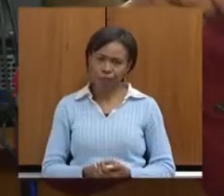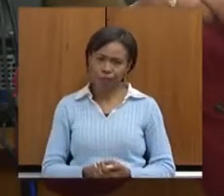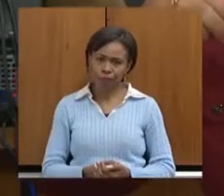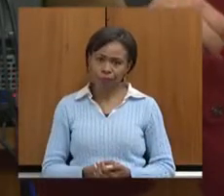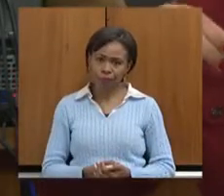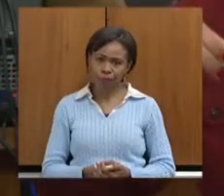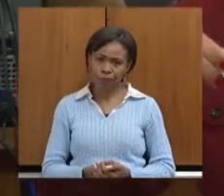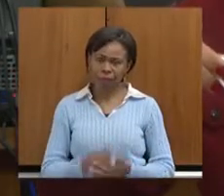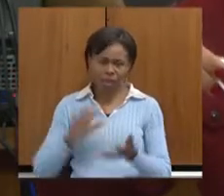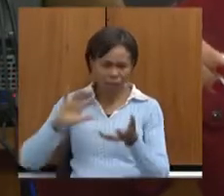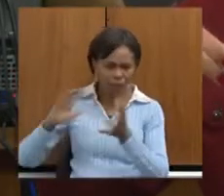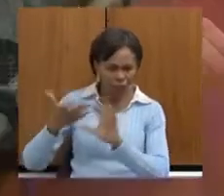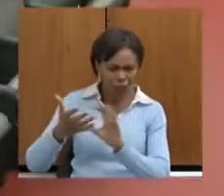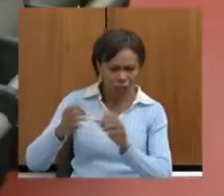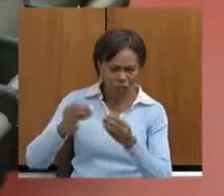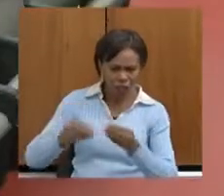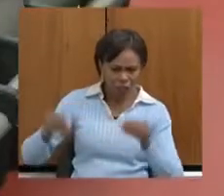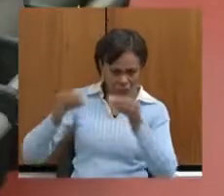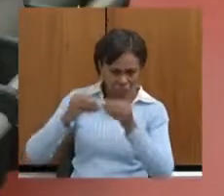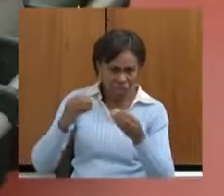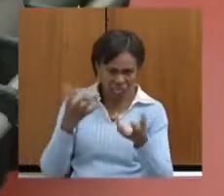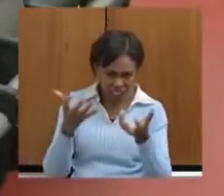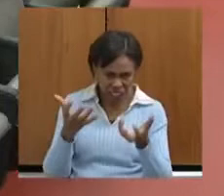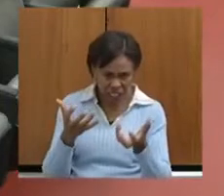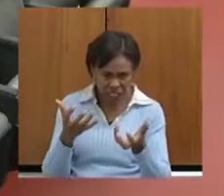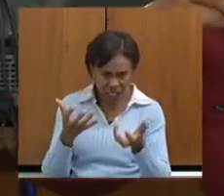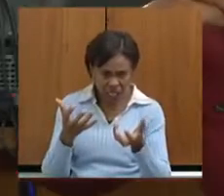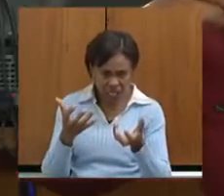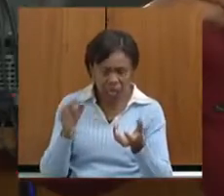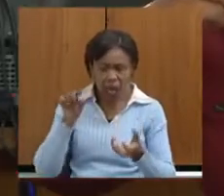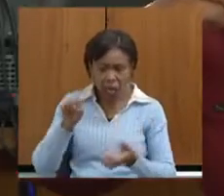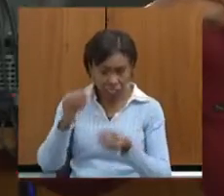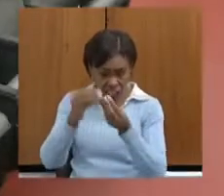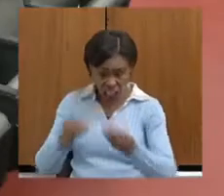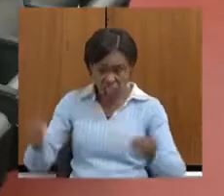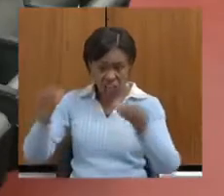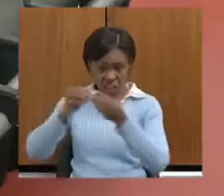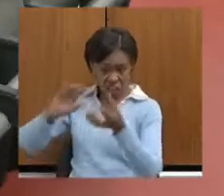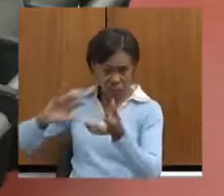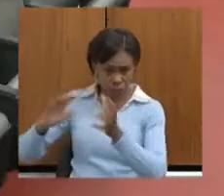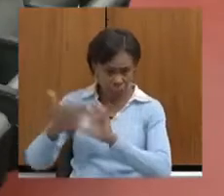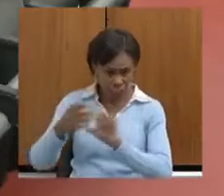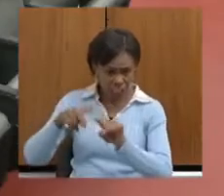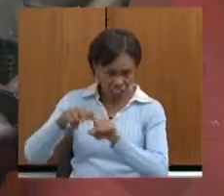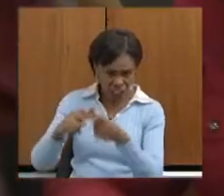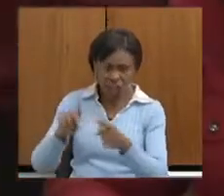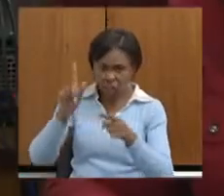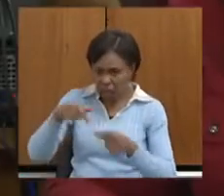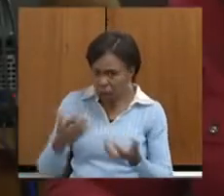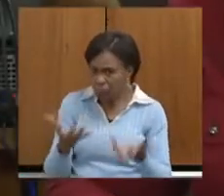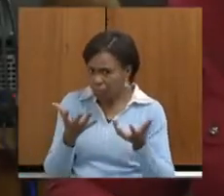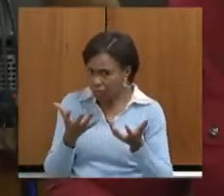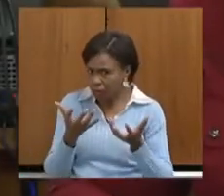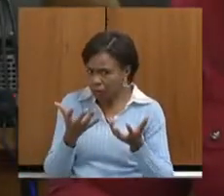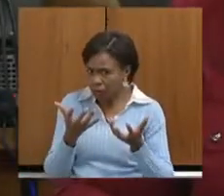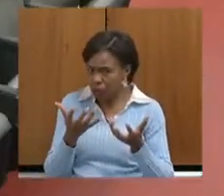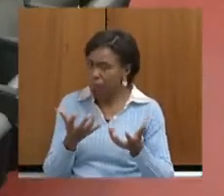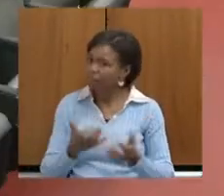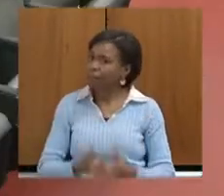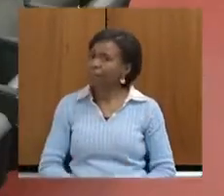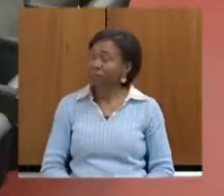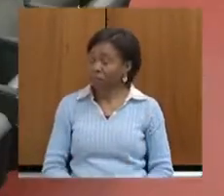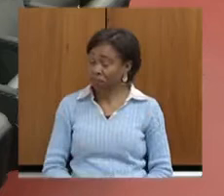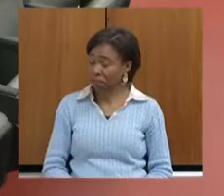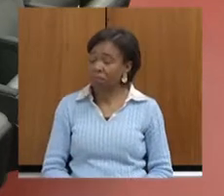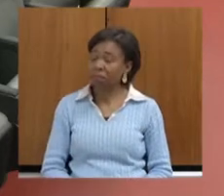a recuperação que temos é que queremos gente Ah tá fraco a reparação também queremos a